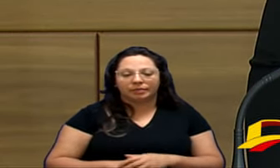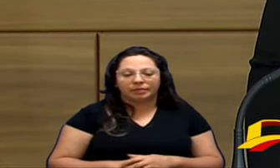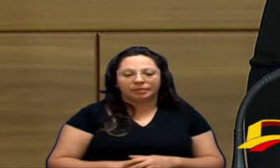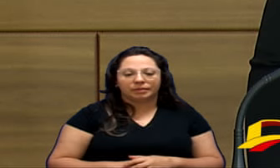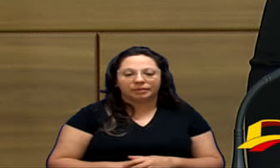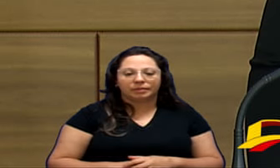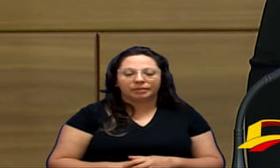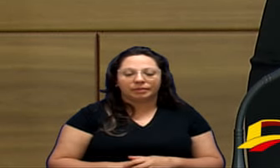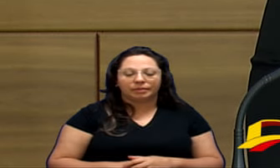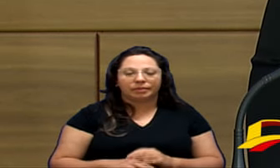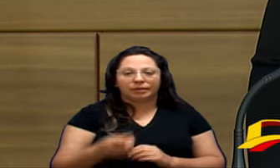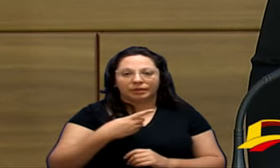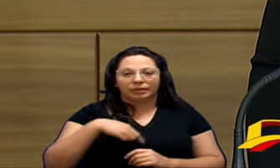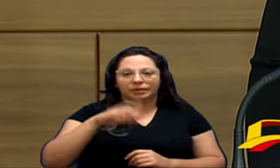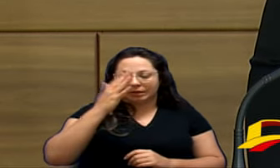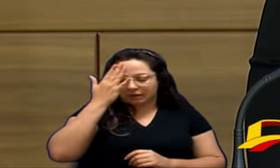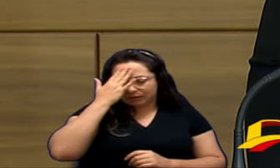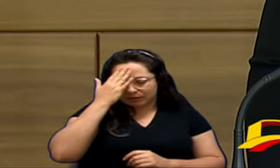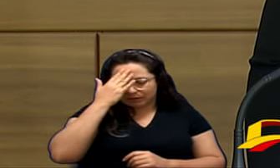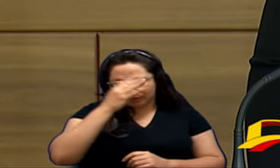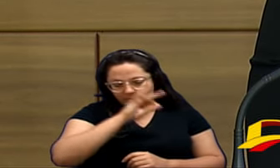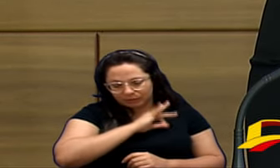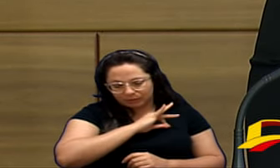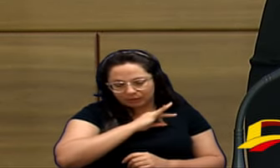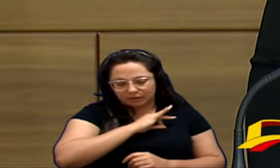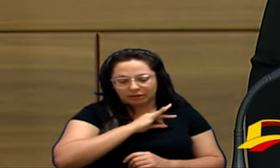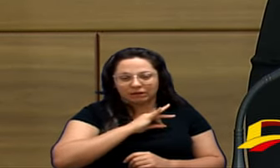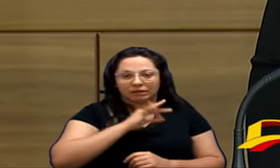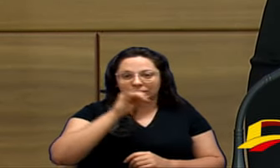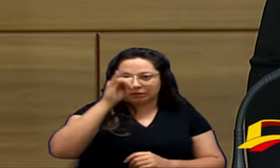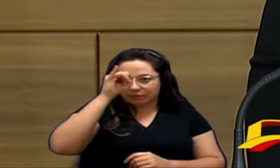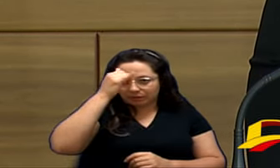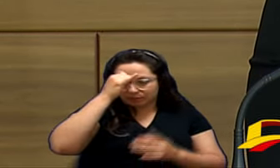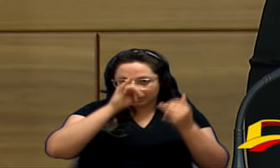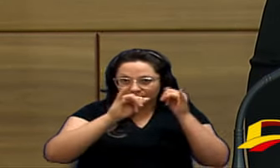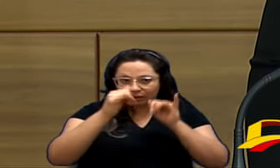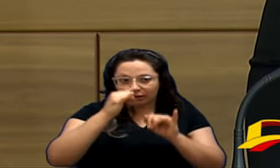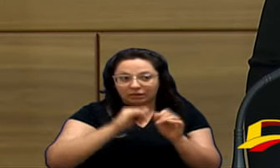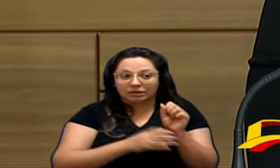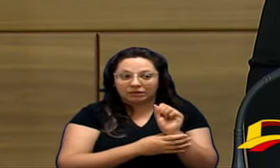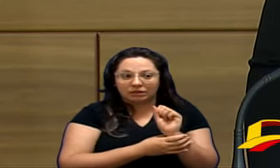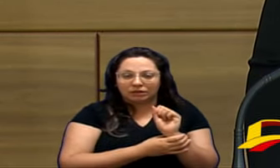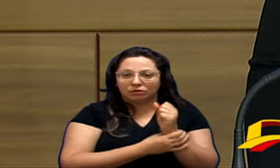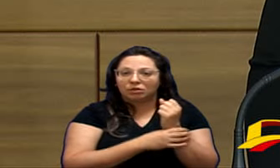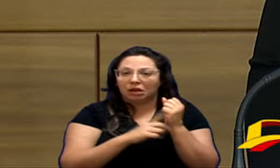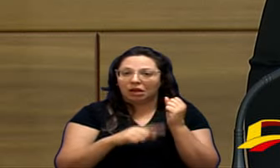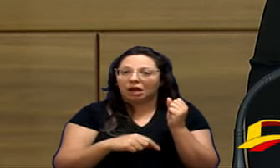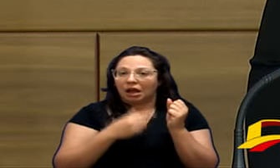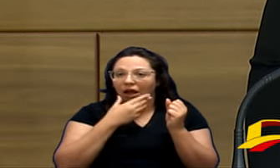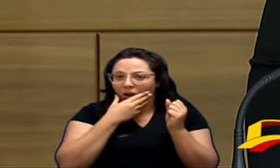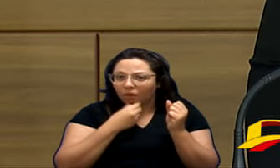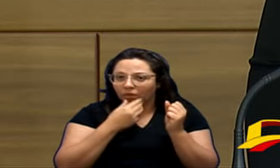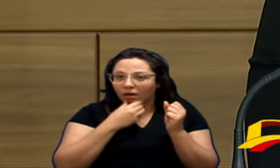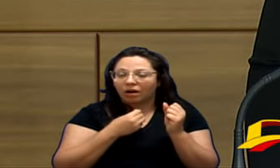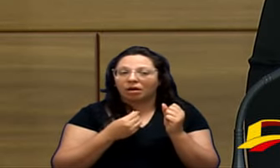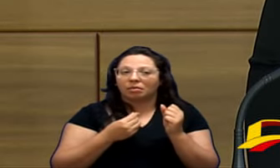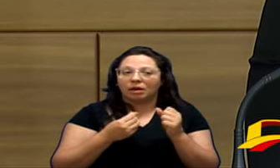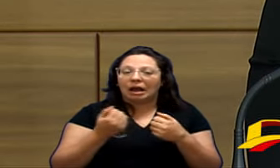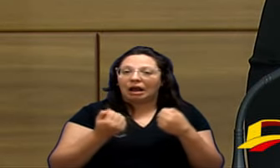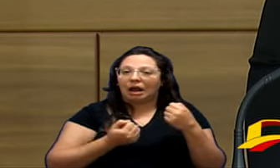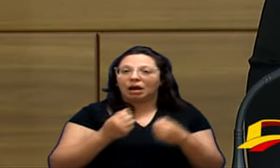eh polícia né prevenção de Segurança Pública é o homem na rua com viatura né